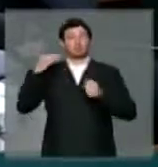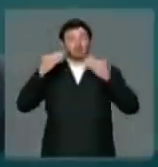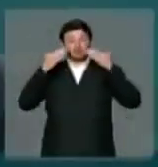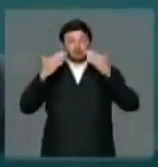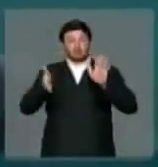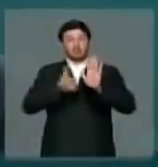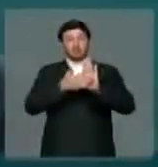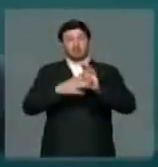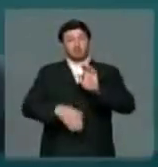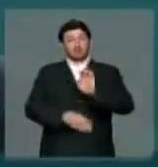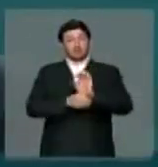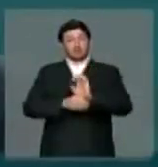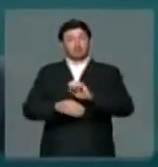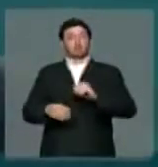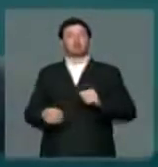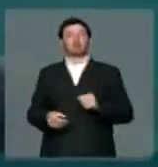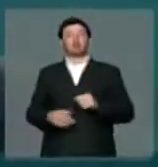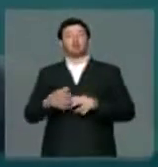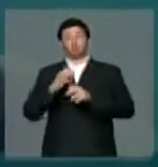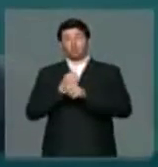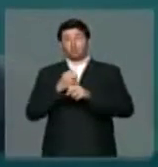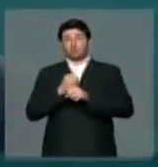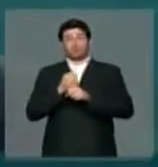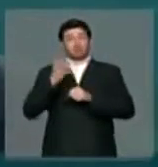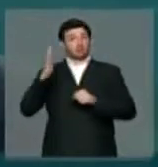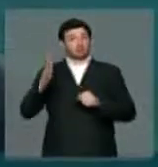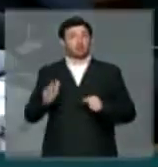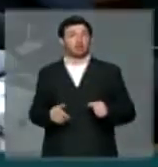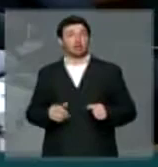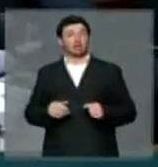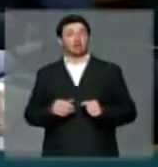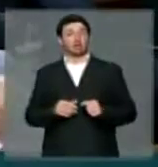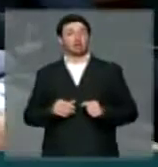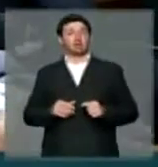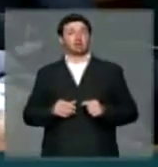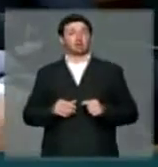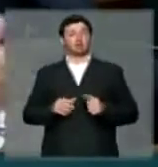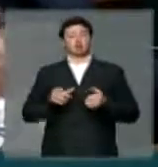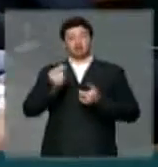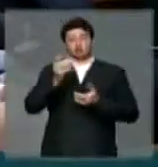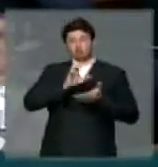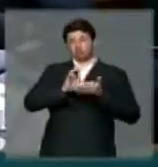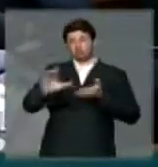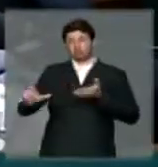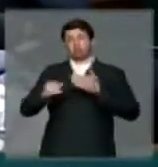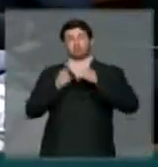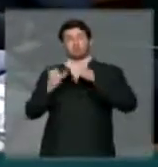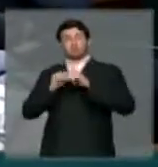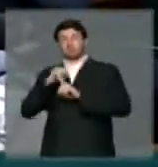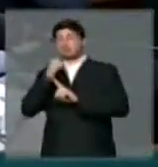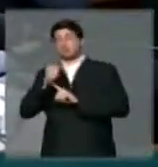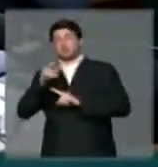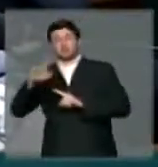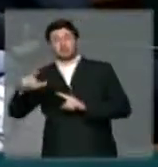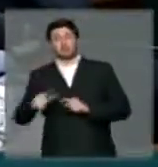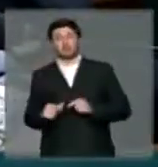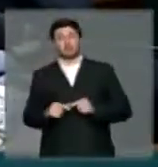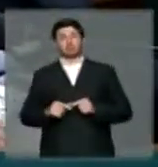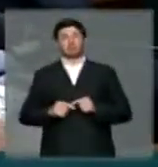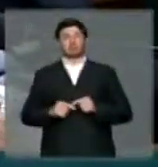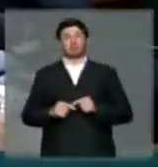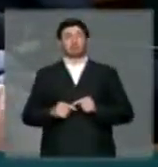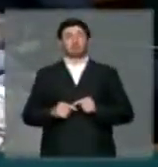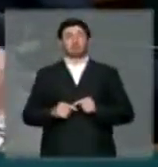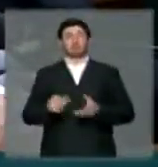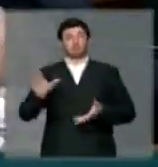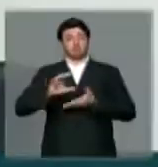apresentar propostas de emenda ao orçamento, à lei orçamentária, destinando recursos a entidades da sociedade civil para